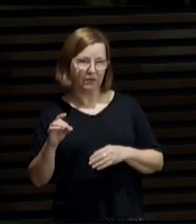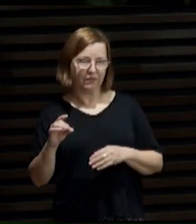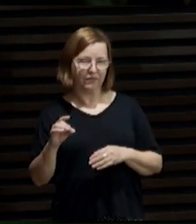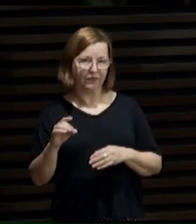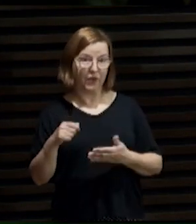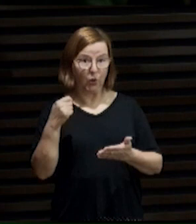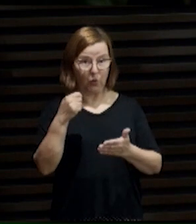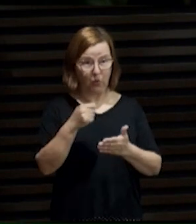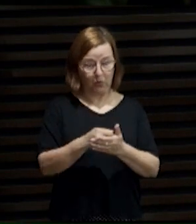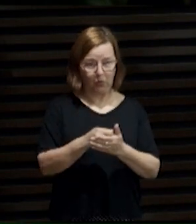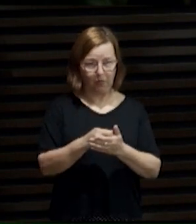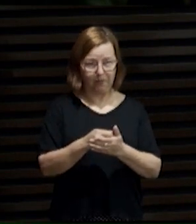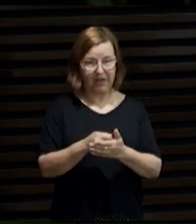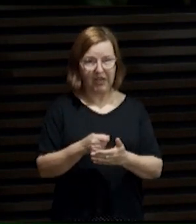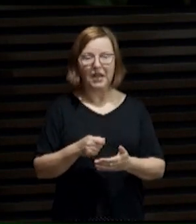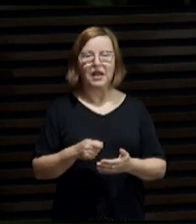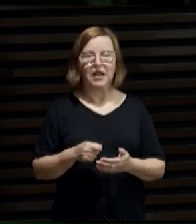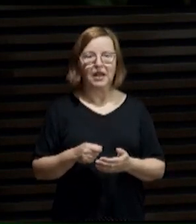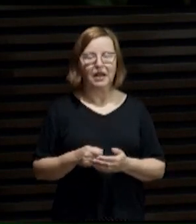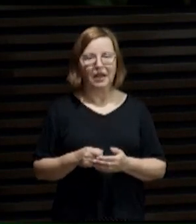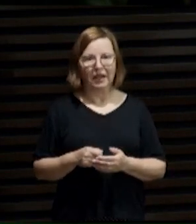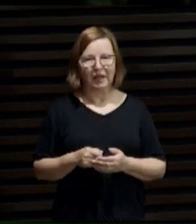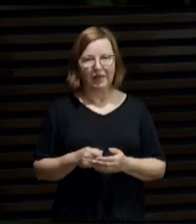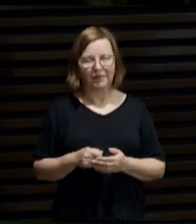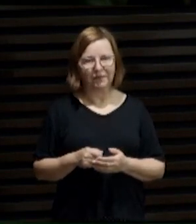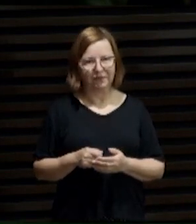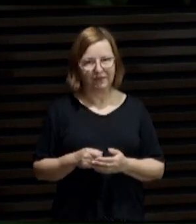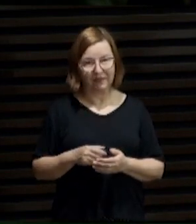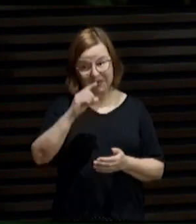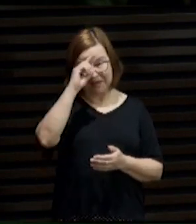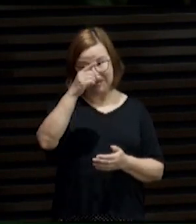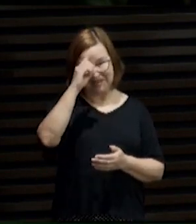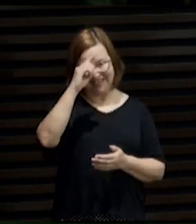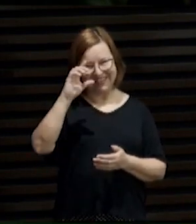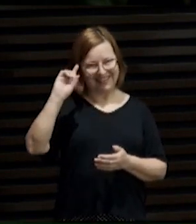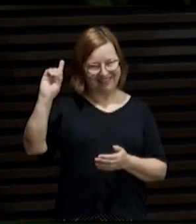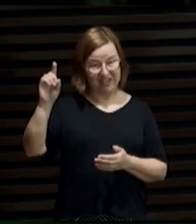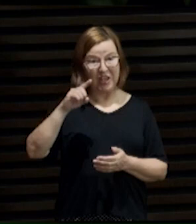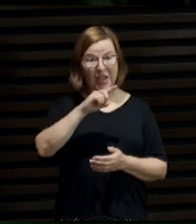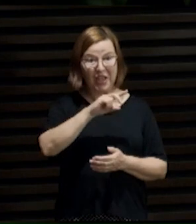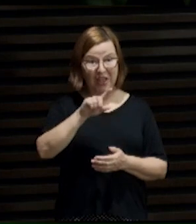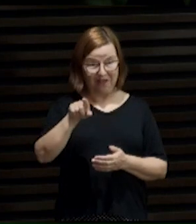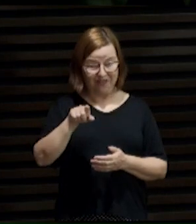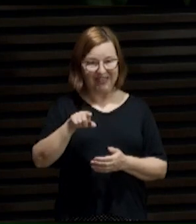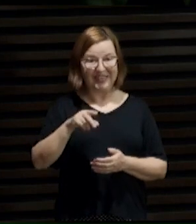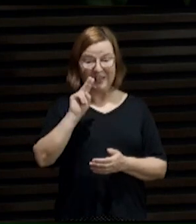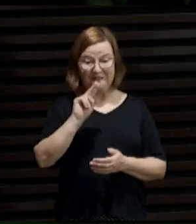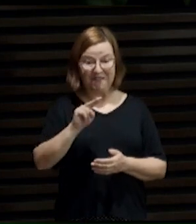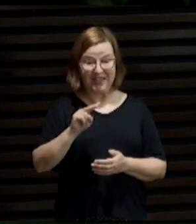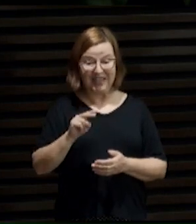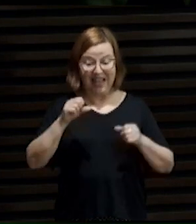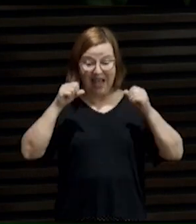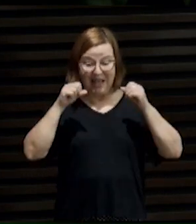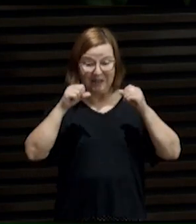cumpra as exigências do pacto do Senhor e vocês verão as bênçãos da aliança sobre a vossa casa.